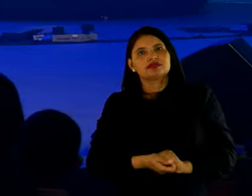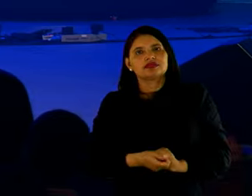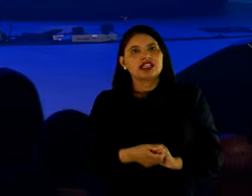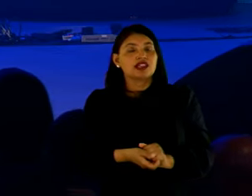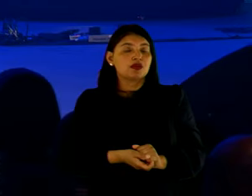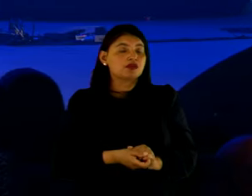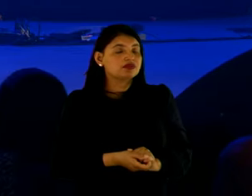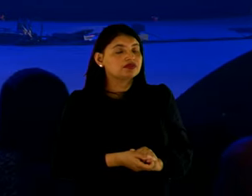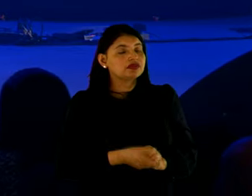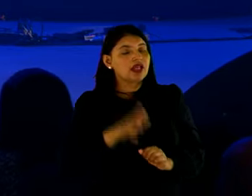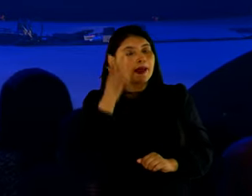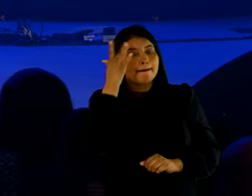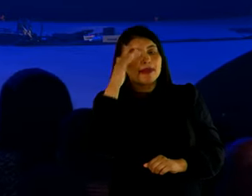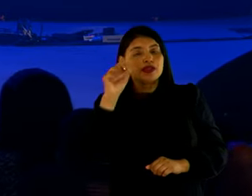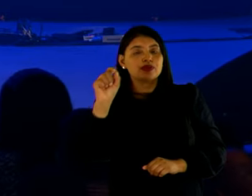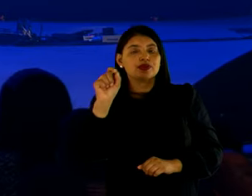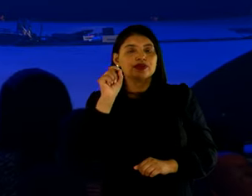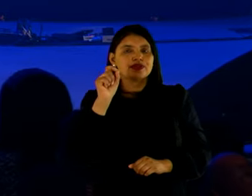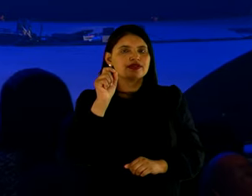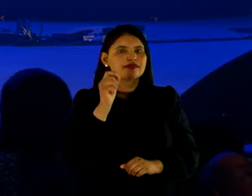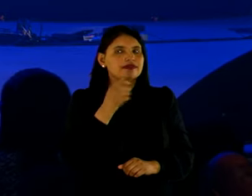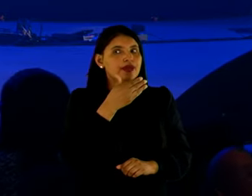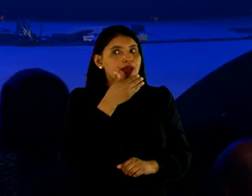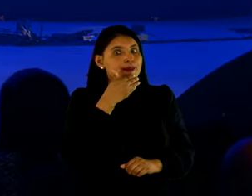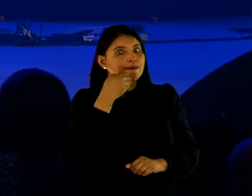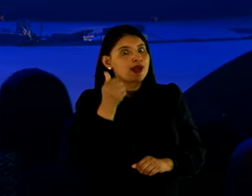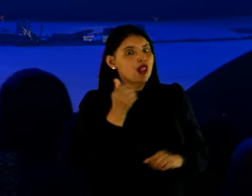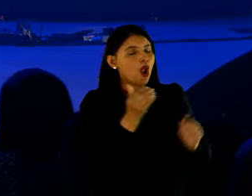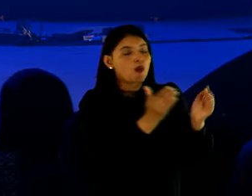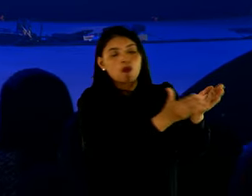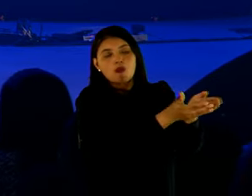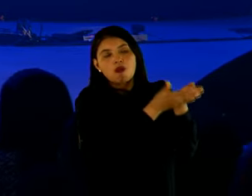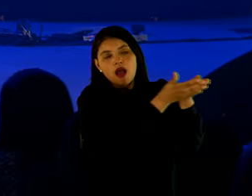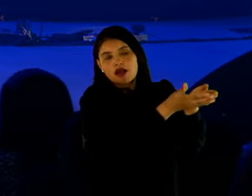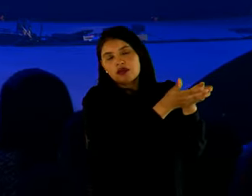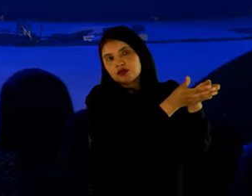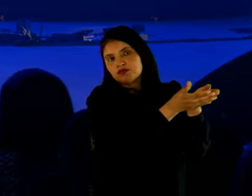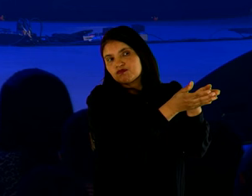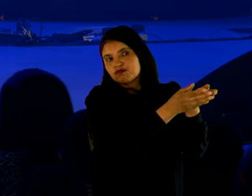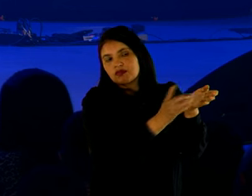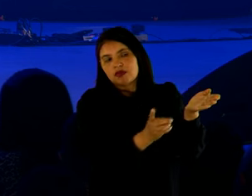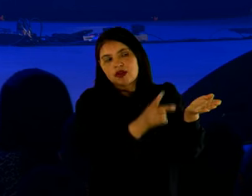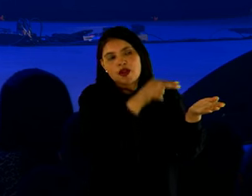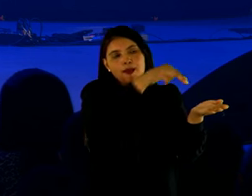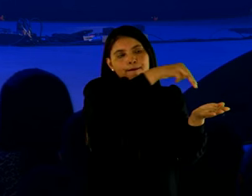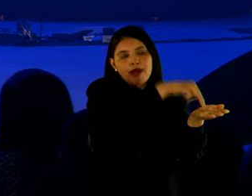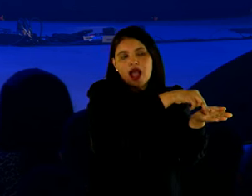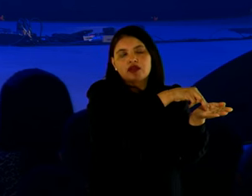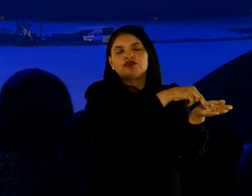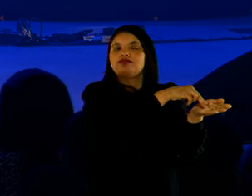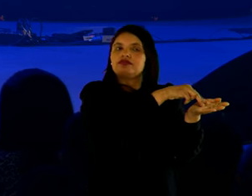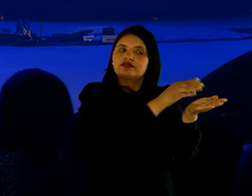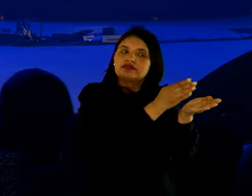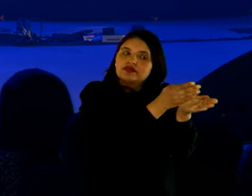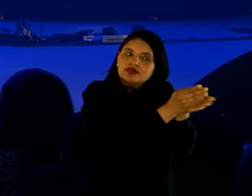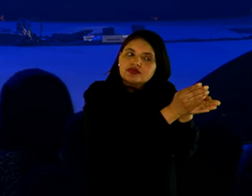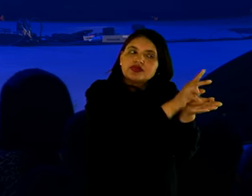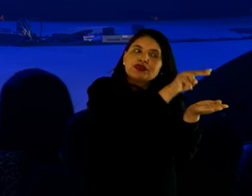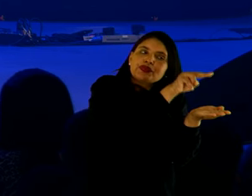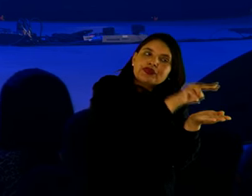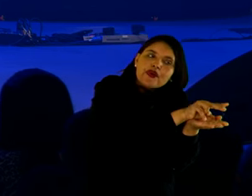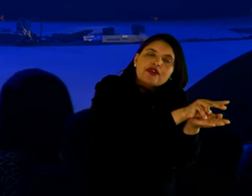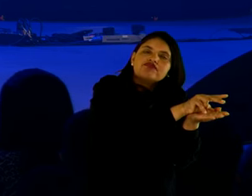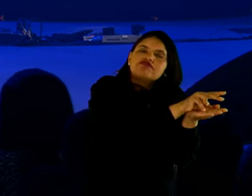até uma cidade portuária, até Jope, pegou o primeiro navio que ele achou ali. Esse navio ia ao oposto de